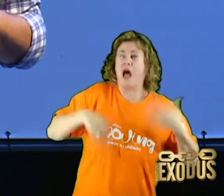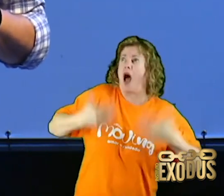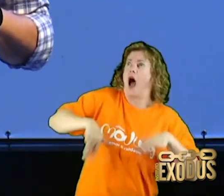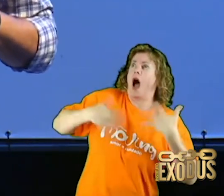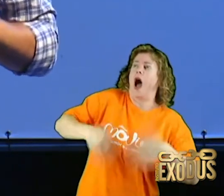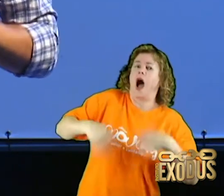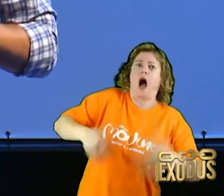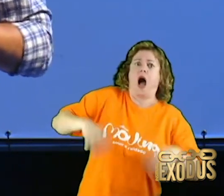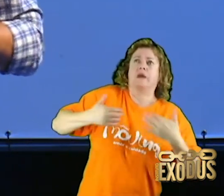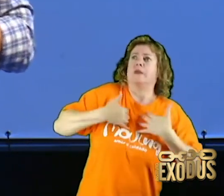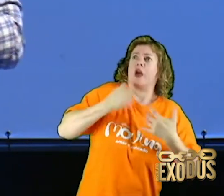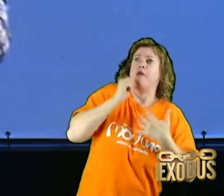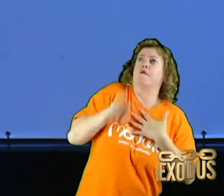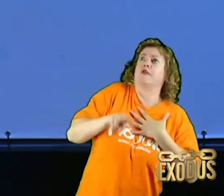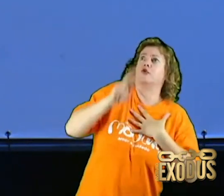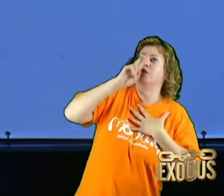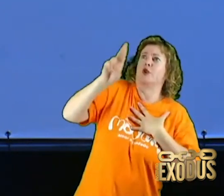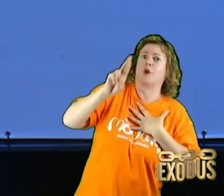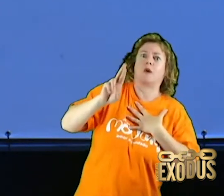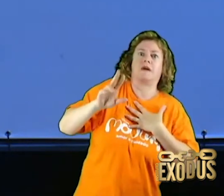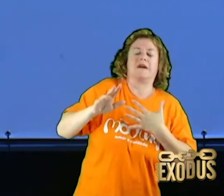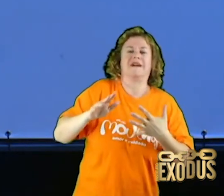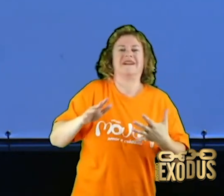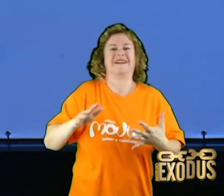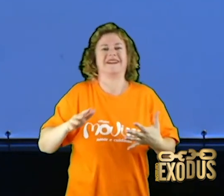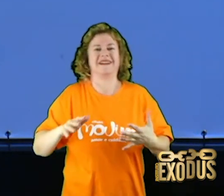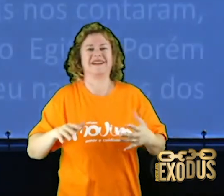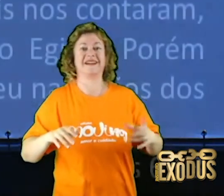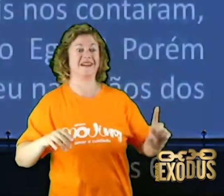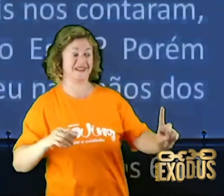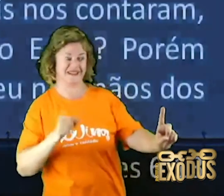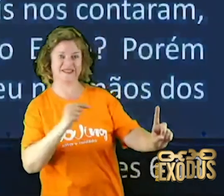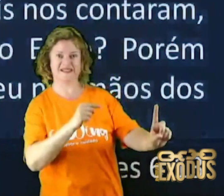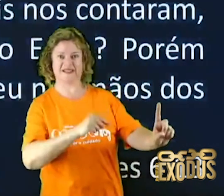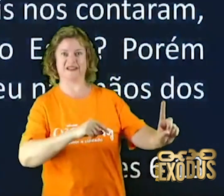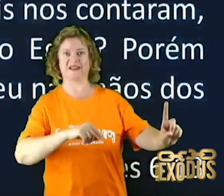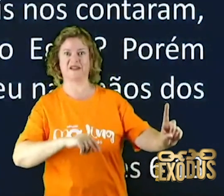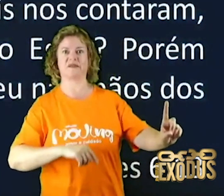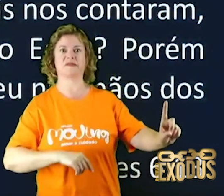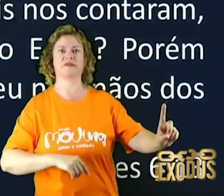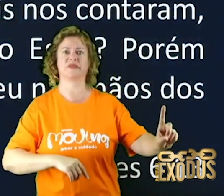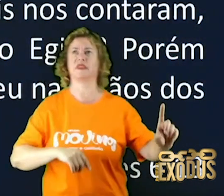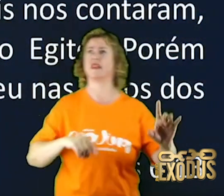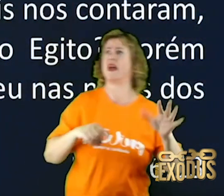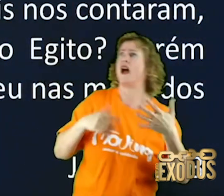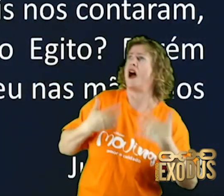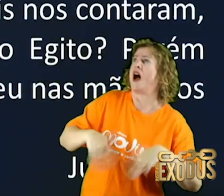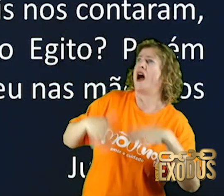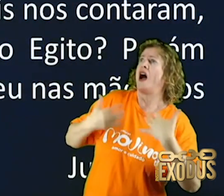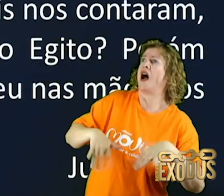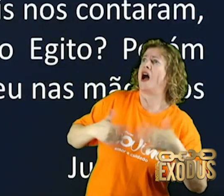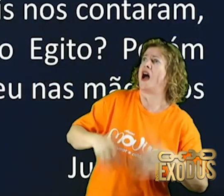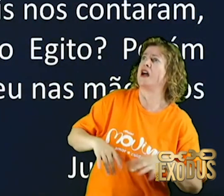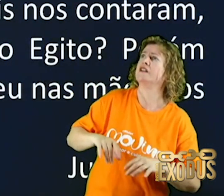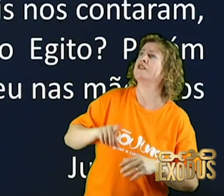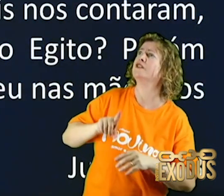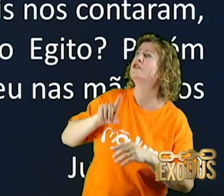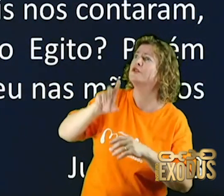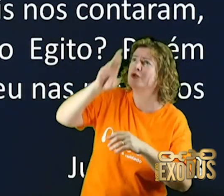isso. Mas Gideão lhe respondeu: ai, Senhor meu, se o